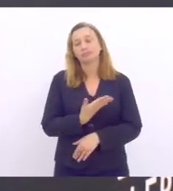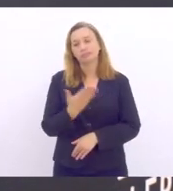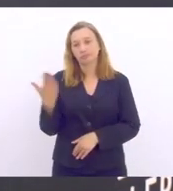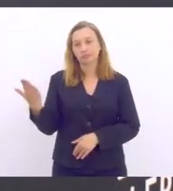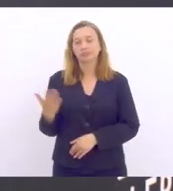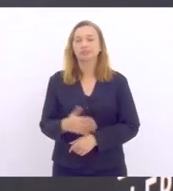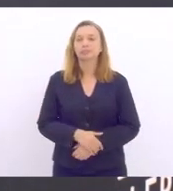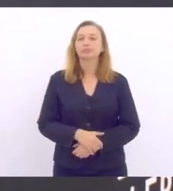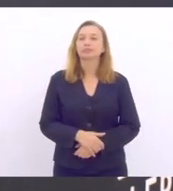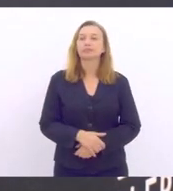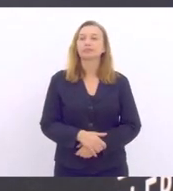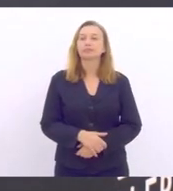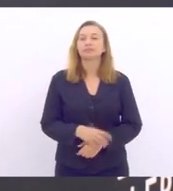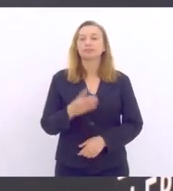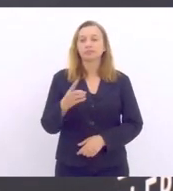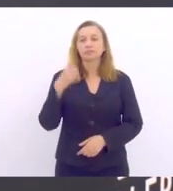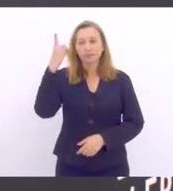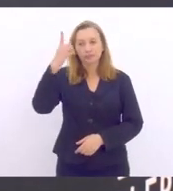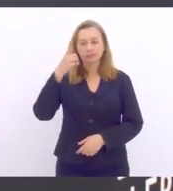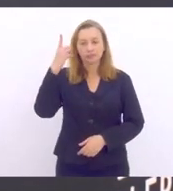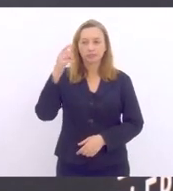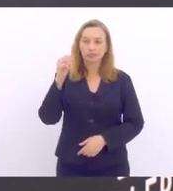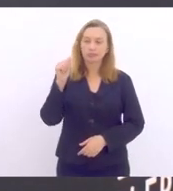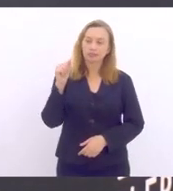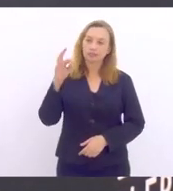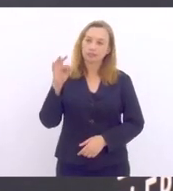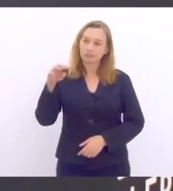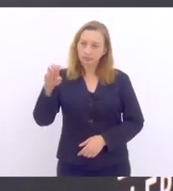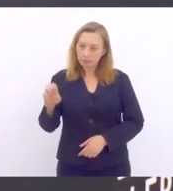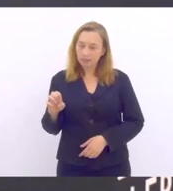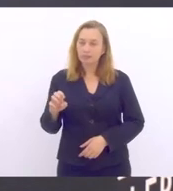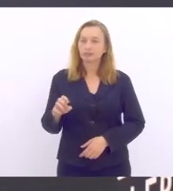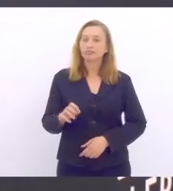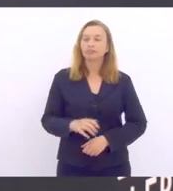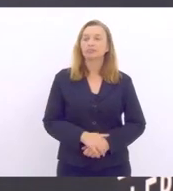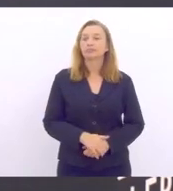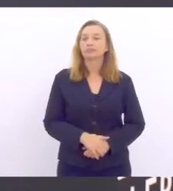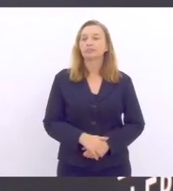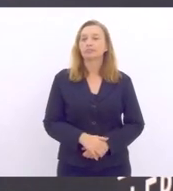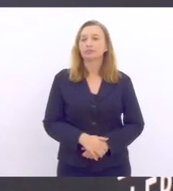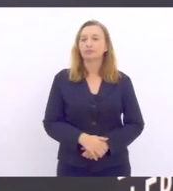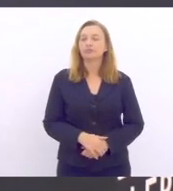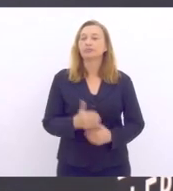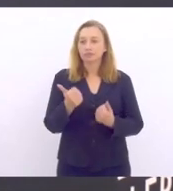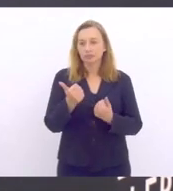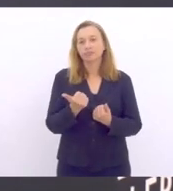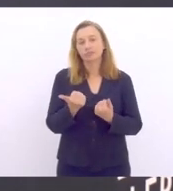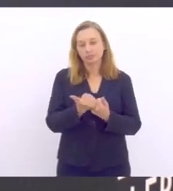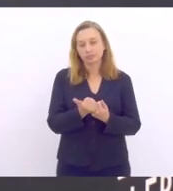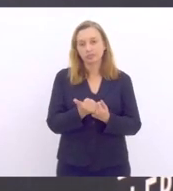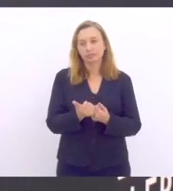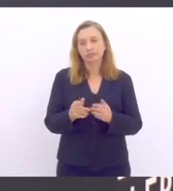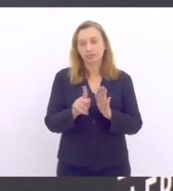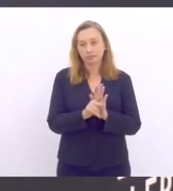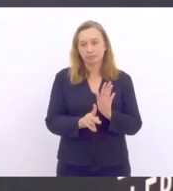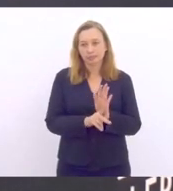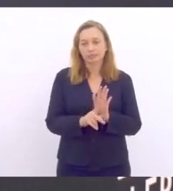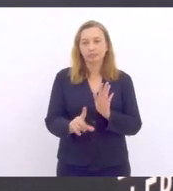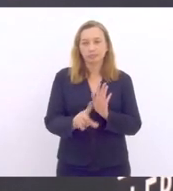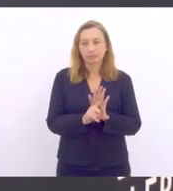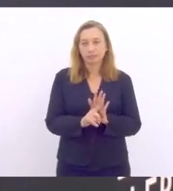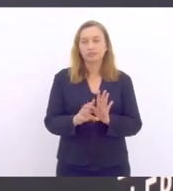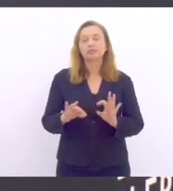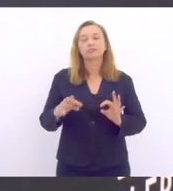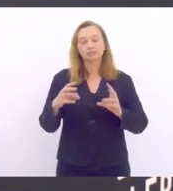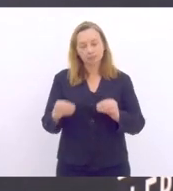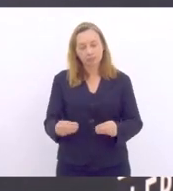e advogado da ANATORG, o Adi Damus, o o apoio ao projeto de lei, claro, levando em conta todos